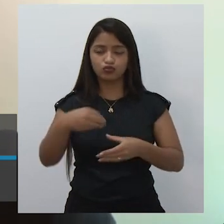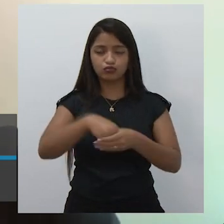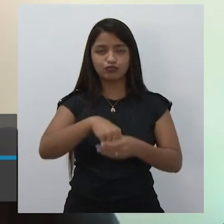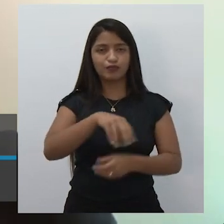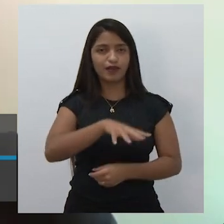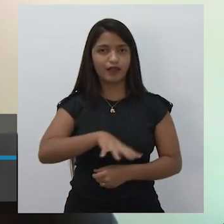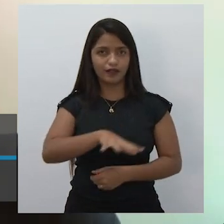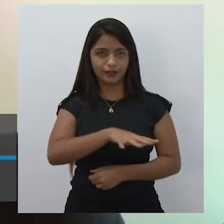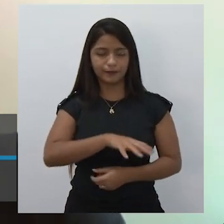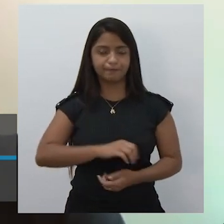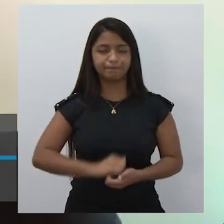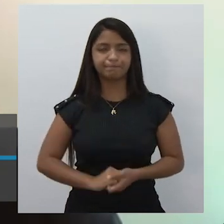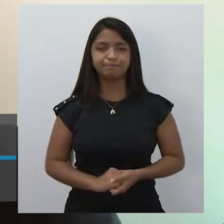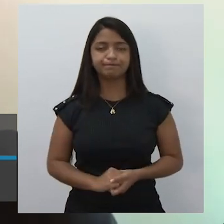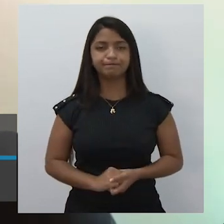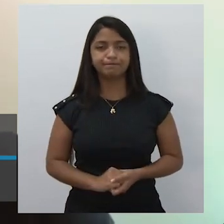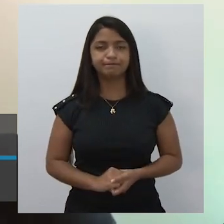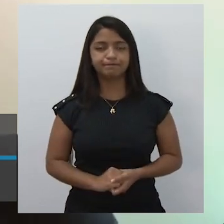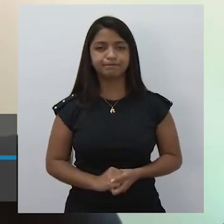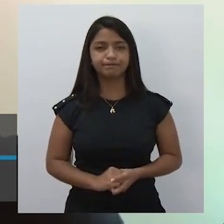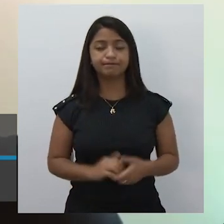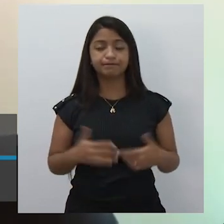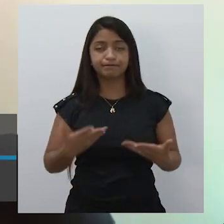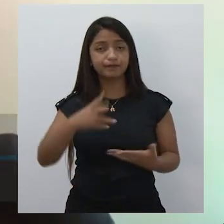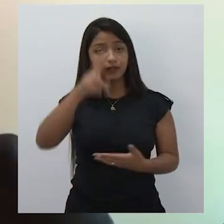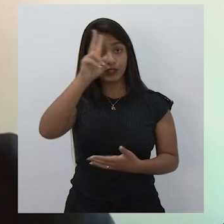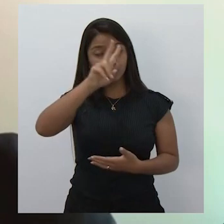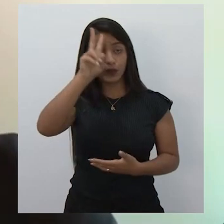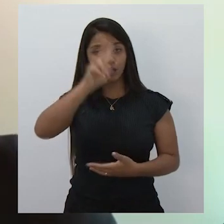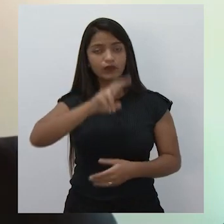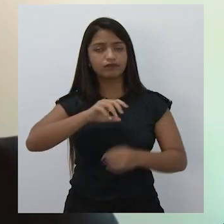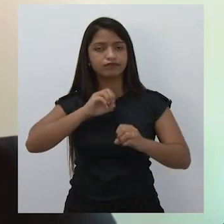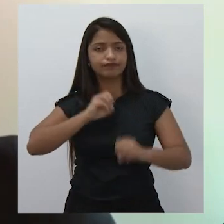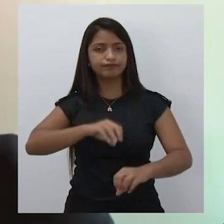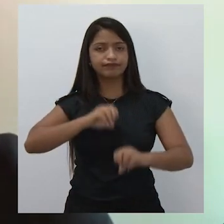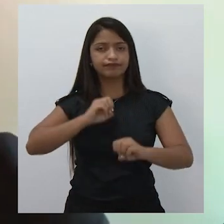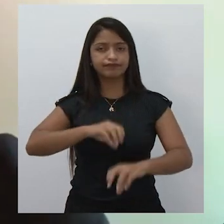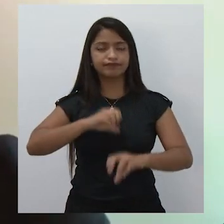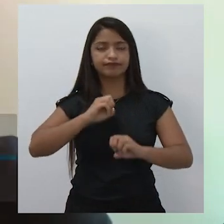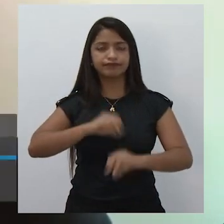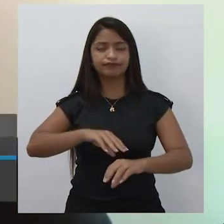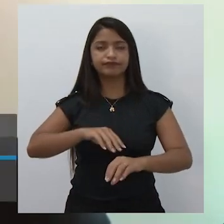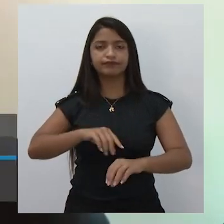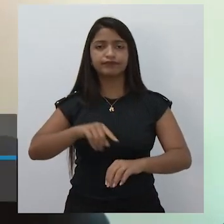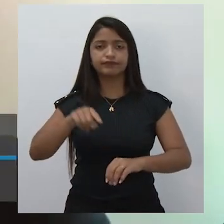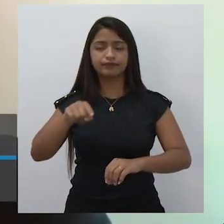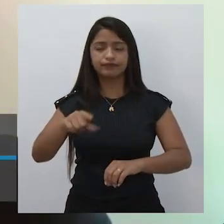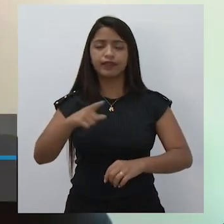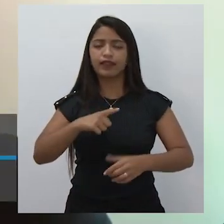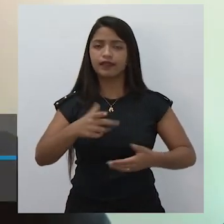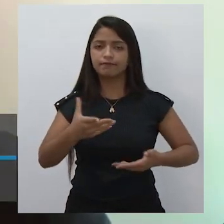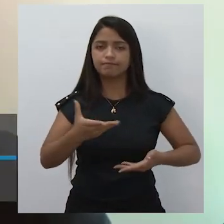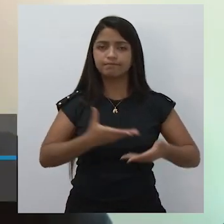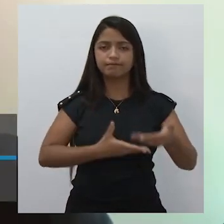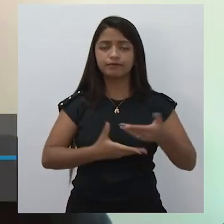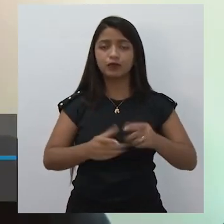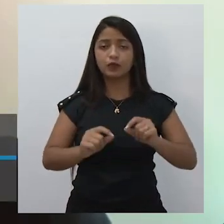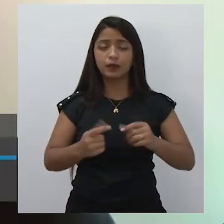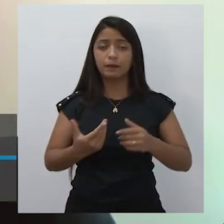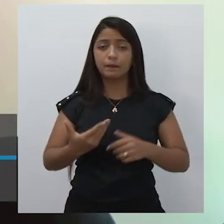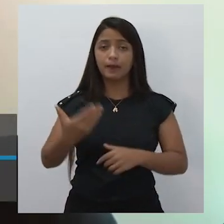né? O ensino de história ele passa a estabelecer um diálogo constante entre o passado e